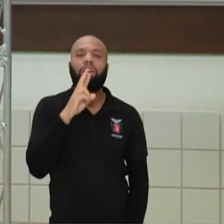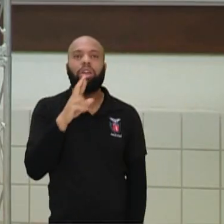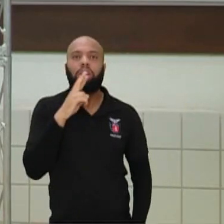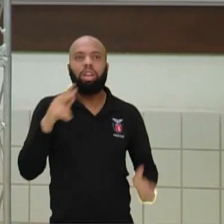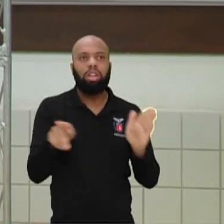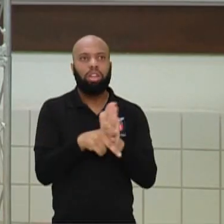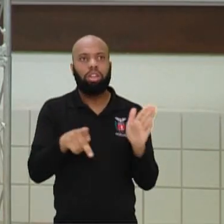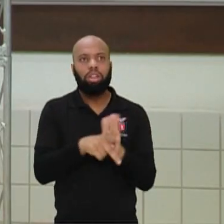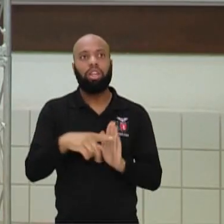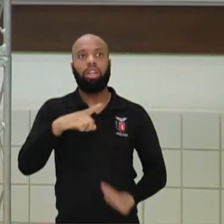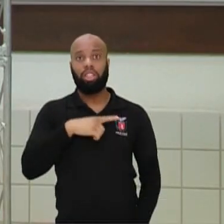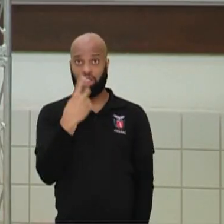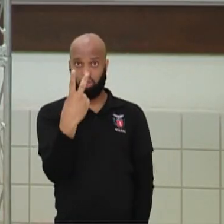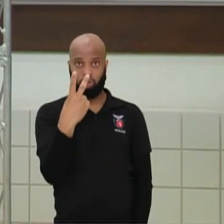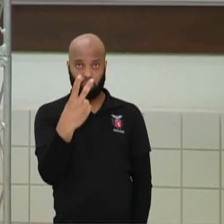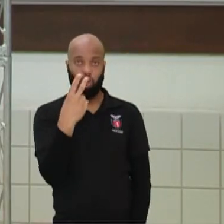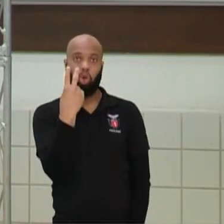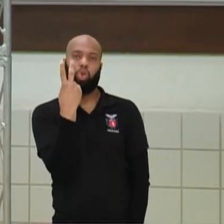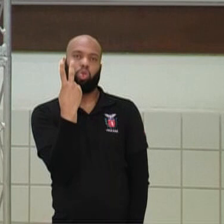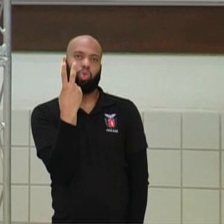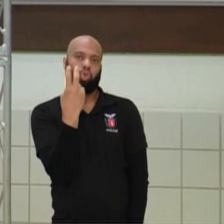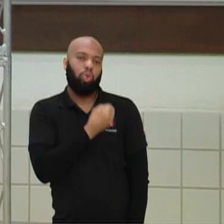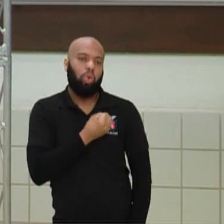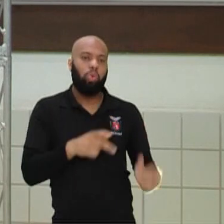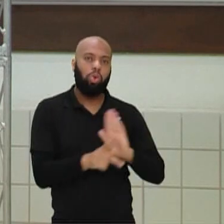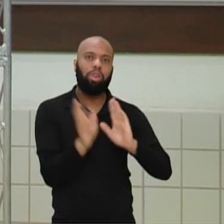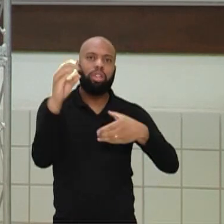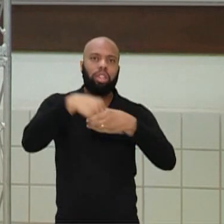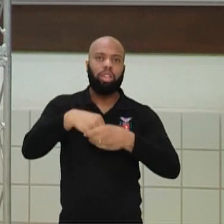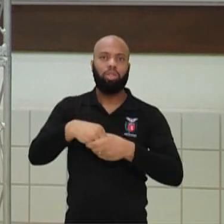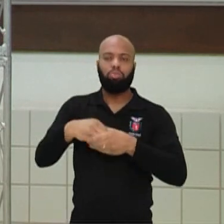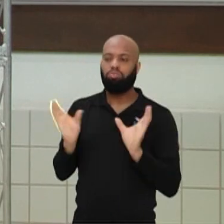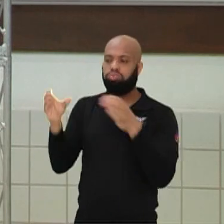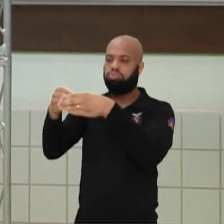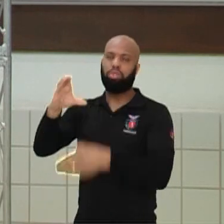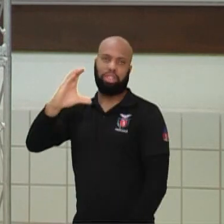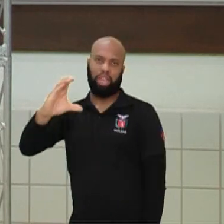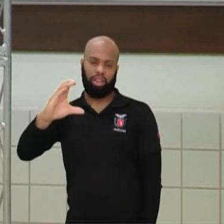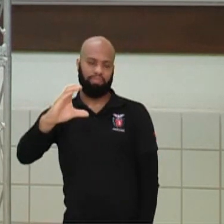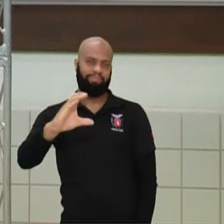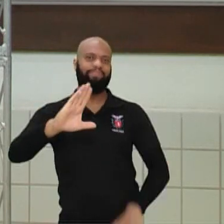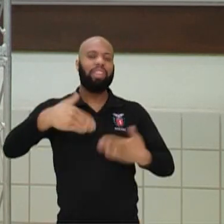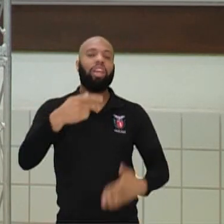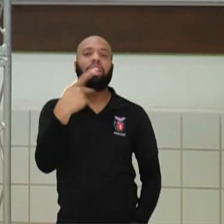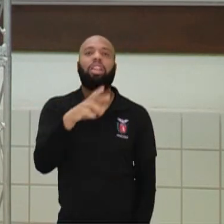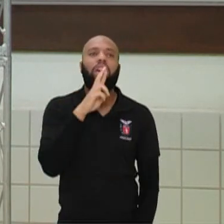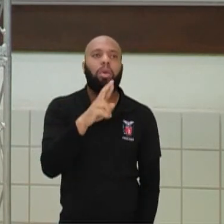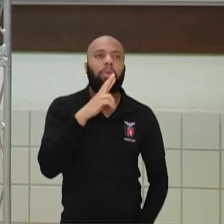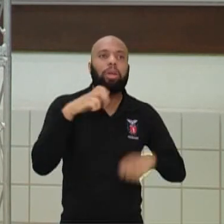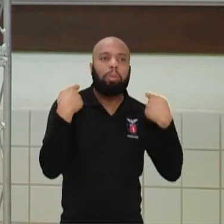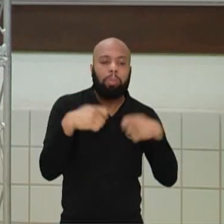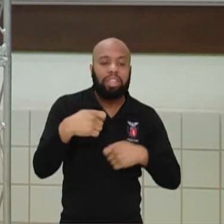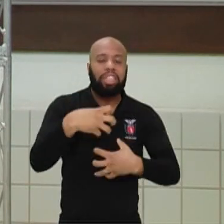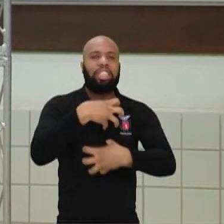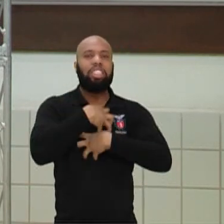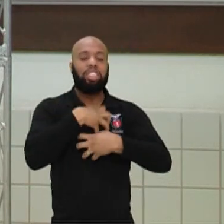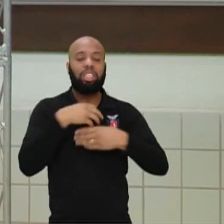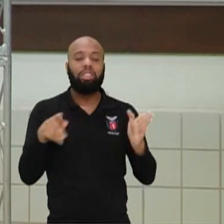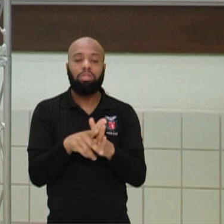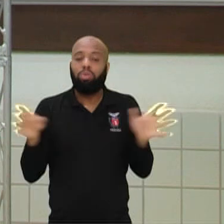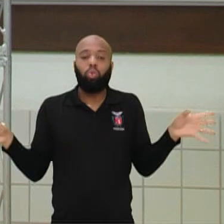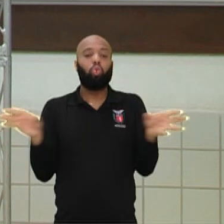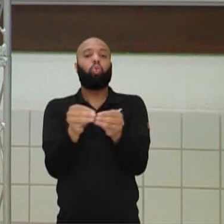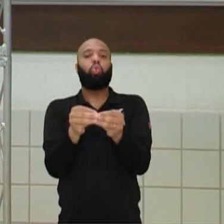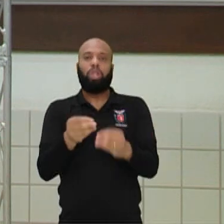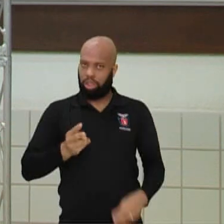duas soluções, dois números complexos. Sempre você deve se lembrar que a sua resposta deve estar na forma